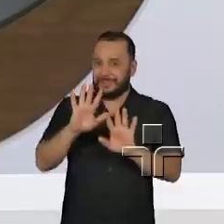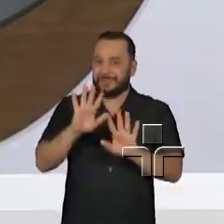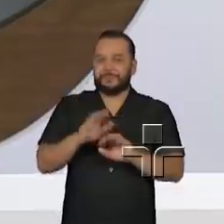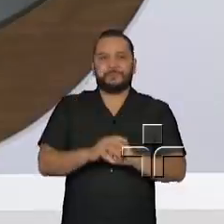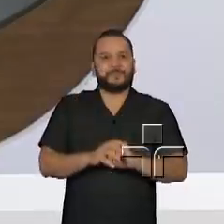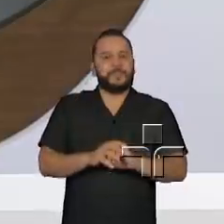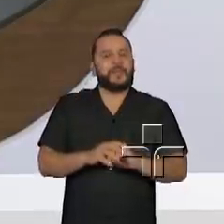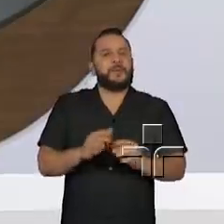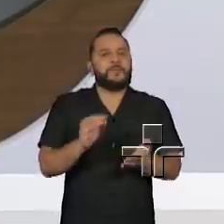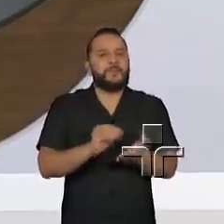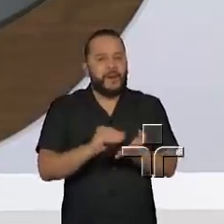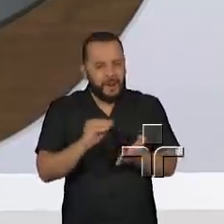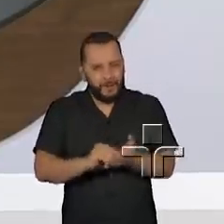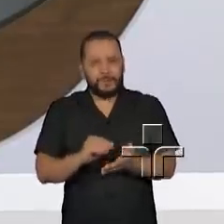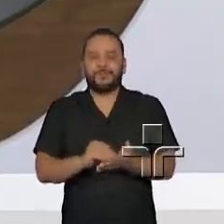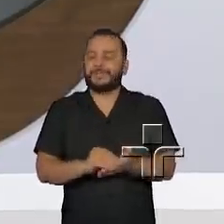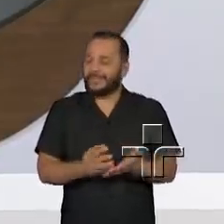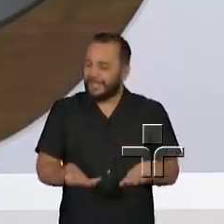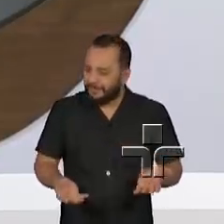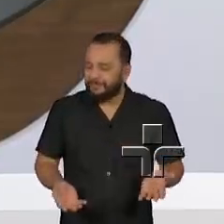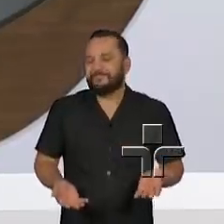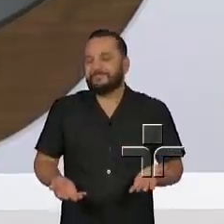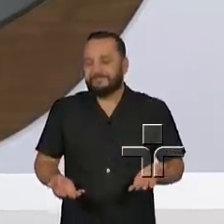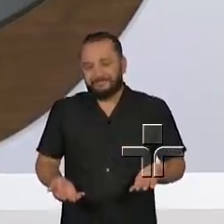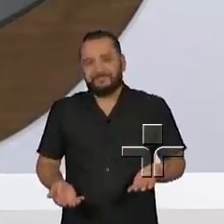aproximar, reaproximar. É a questão